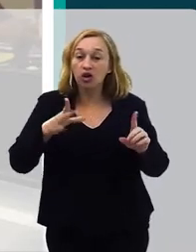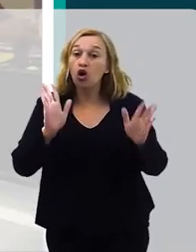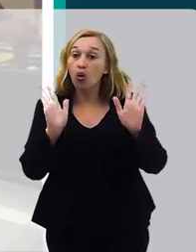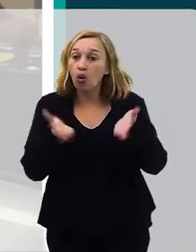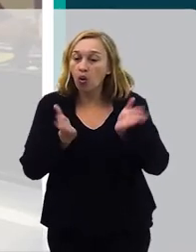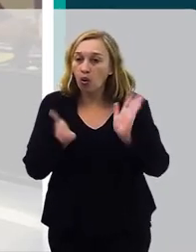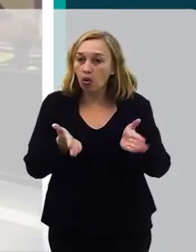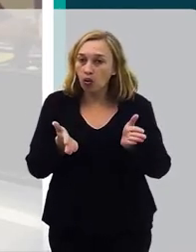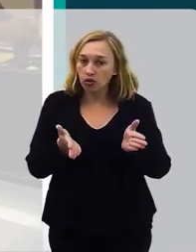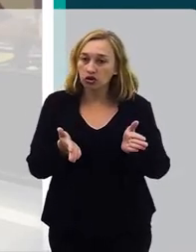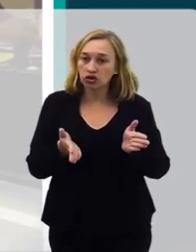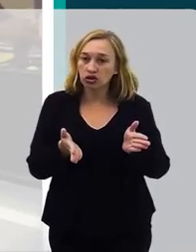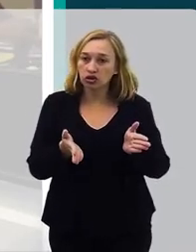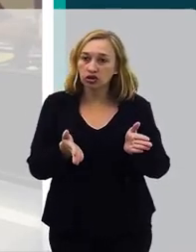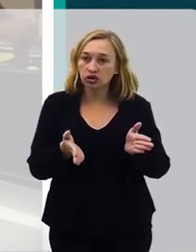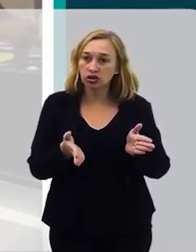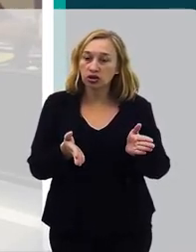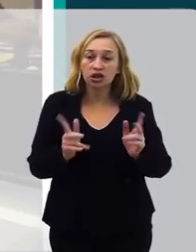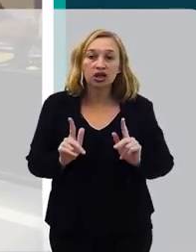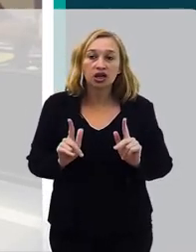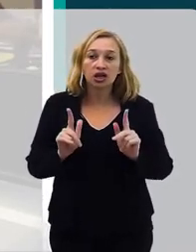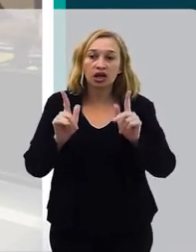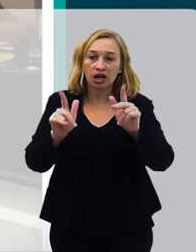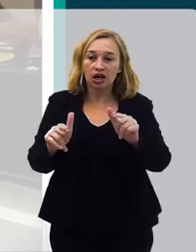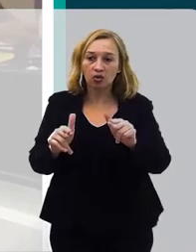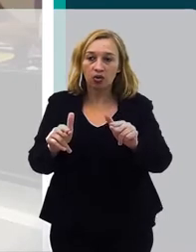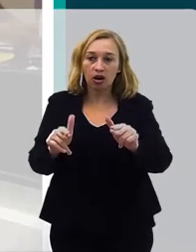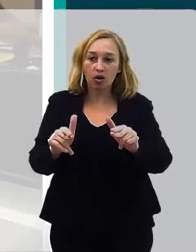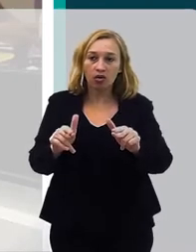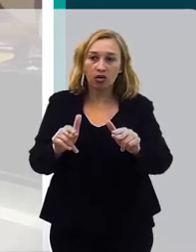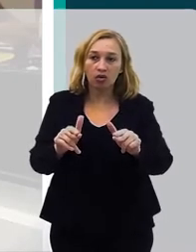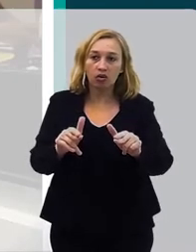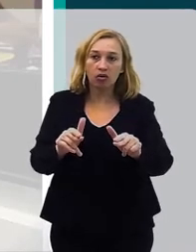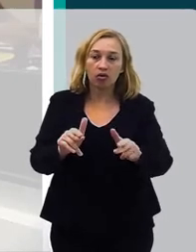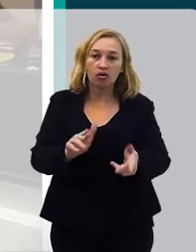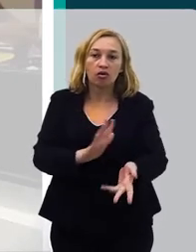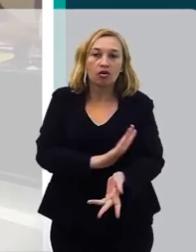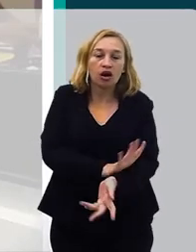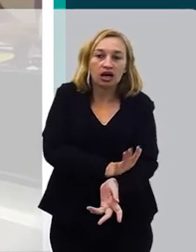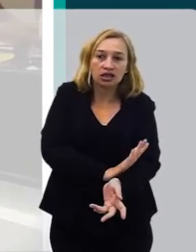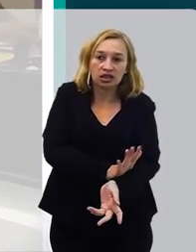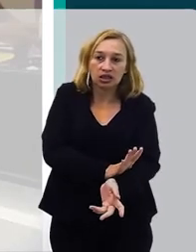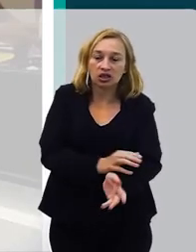LGBTfobia hoje é tipificada igual a um crime de racismo. Então,